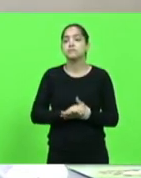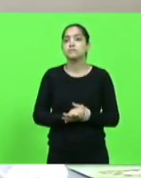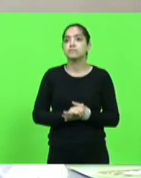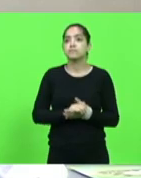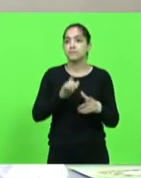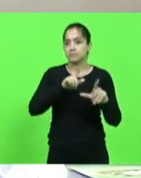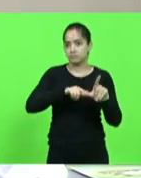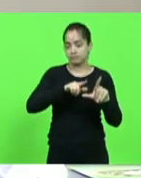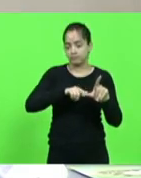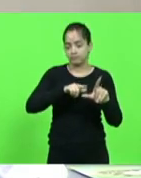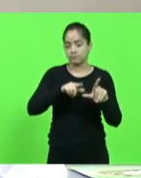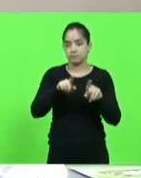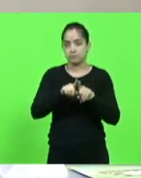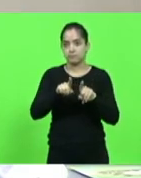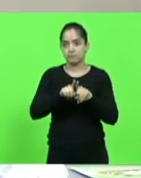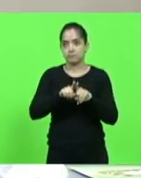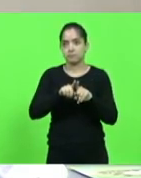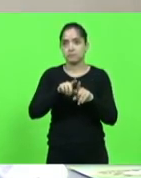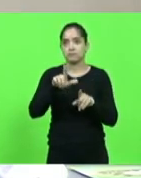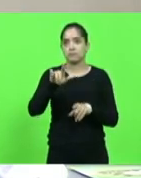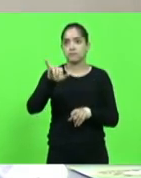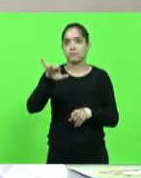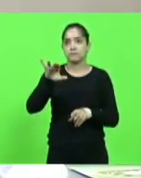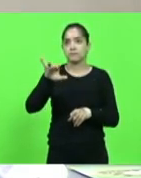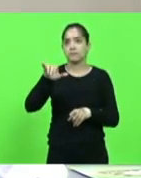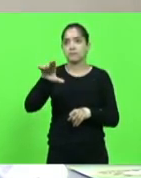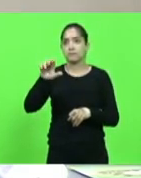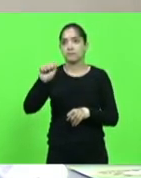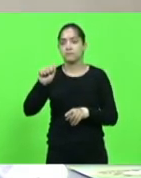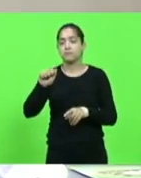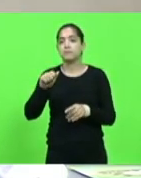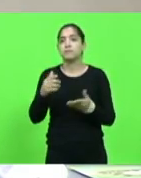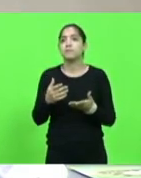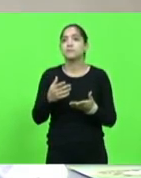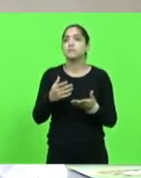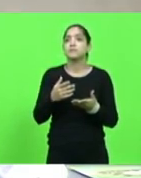como também Lélia Pereira da Silva Nunes, que ocupa